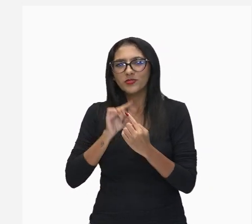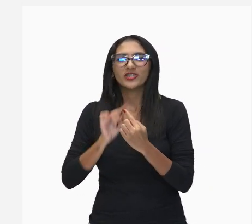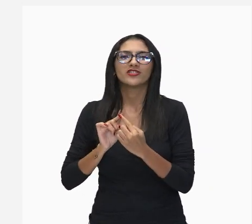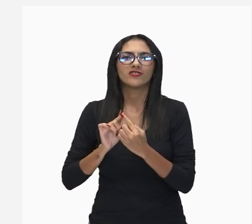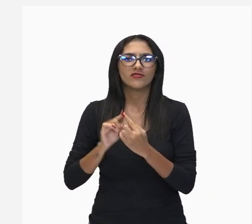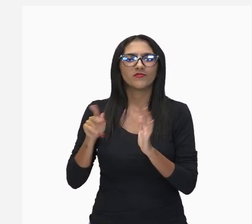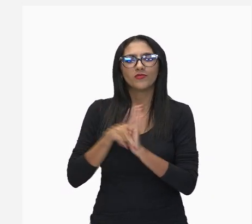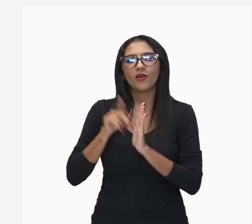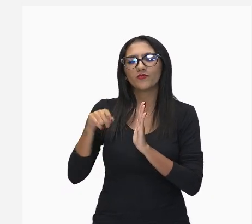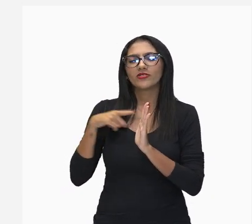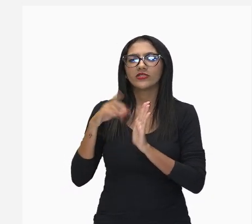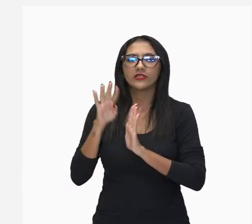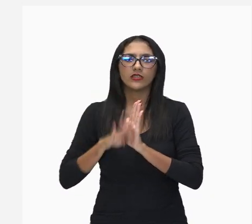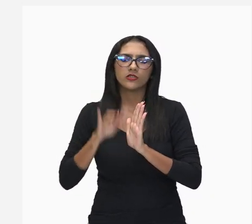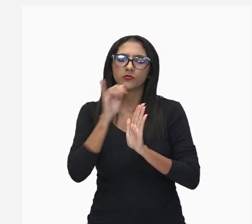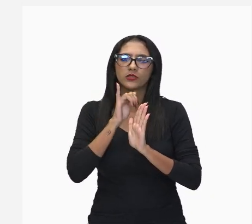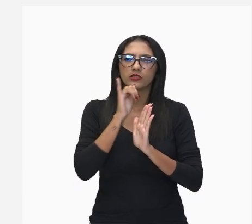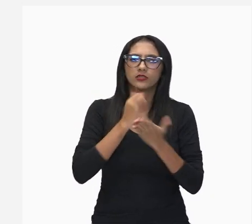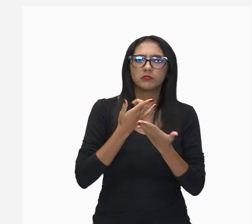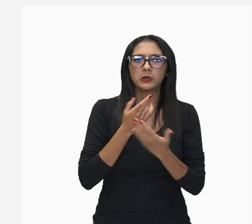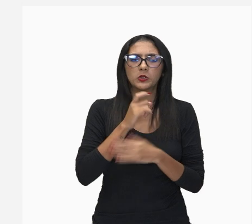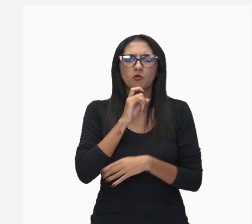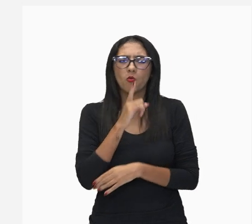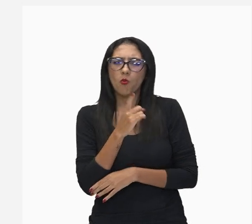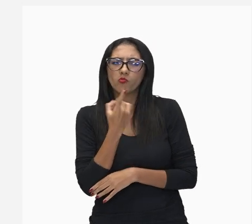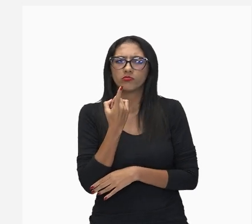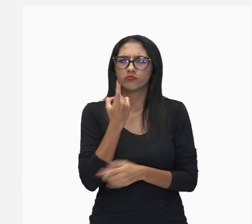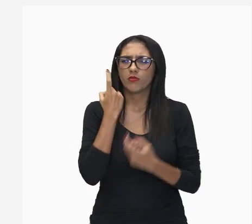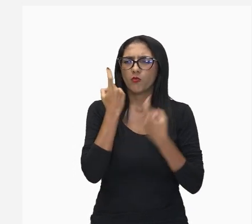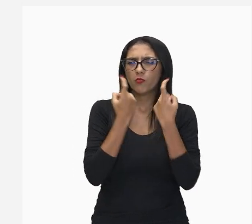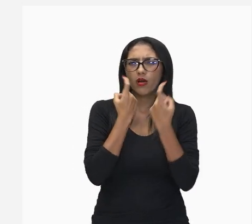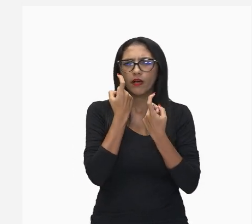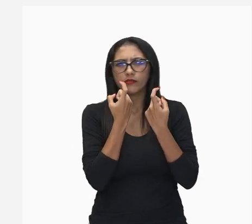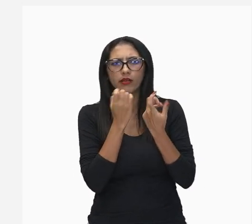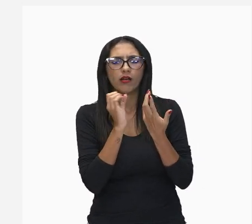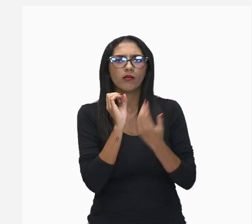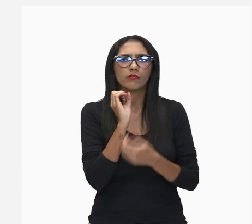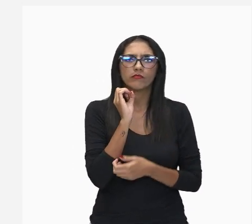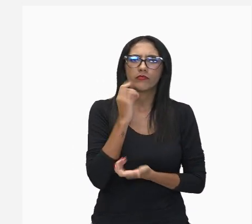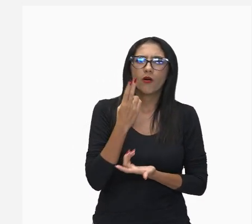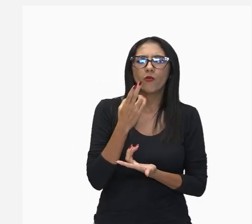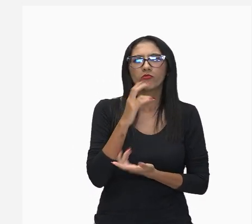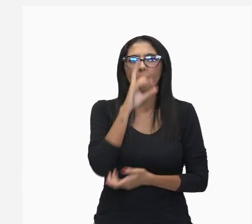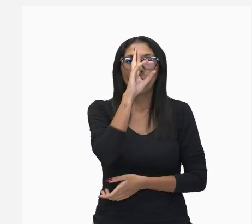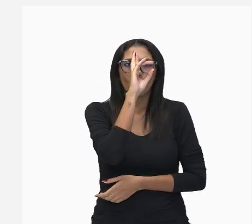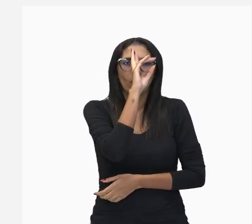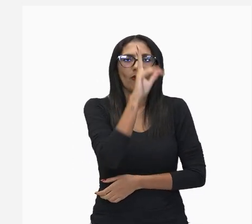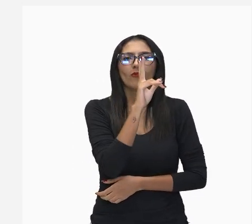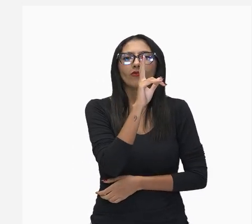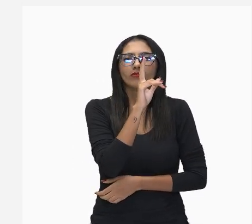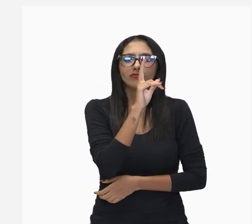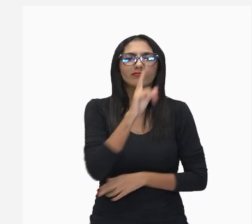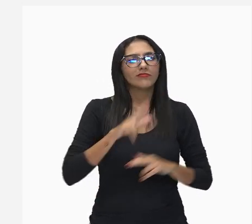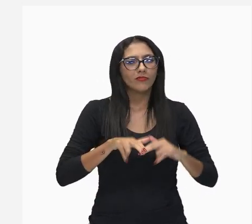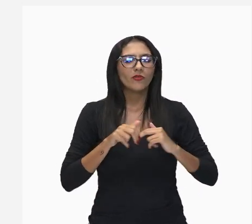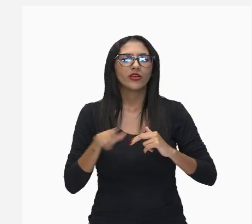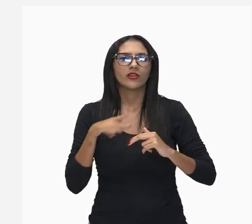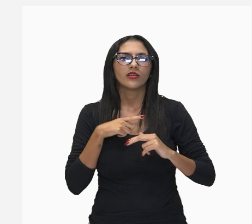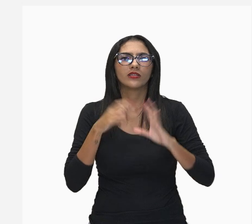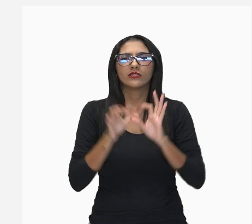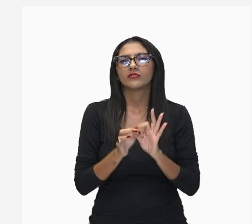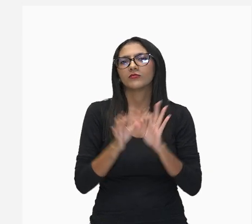personagem ali hesitou em falar algo, ou então se perdeu, se confundiu. Então percebo que essa liberdade sintática ela